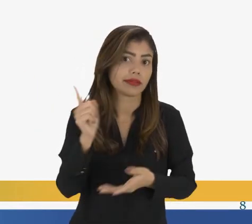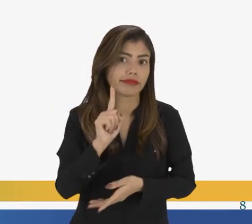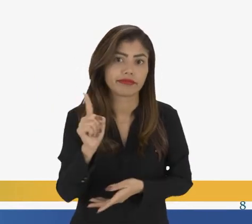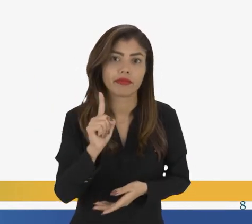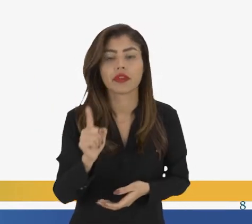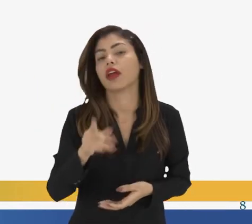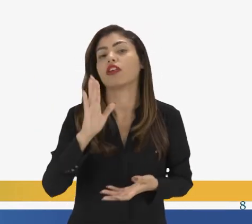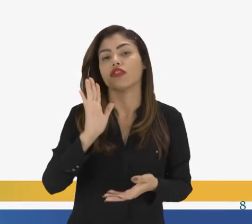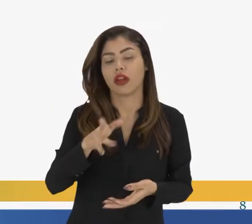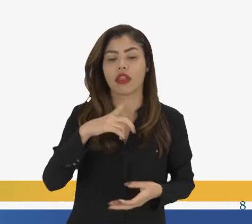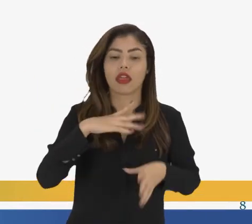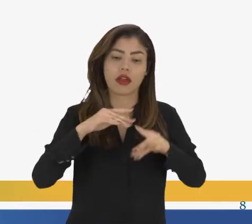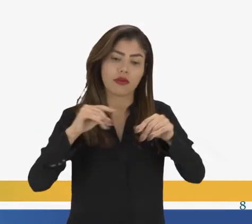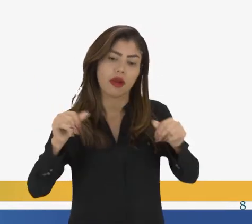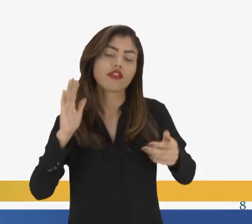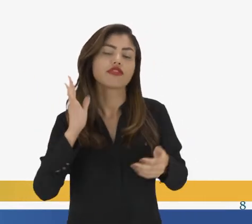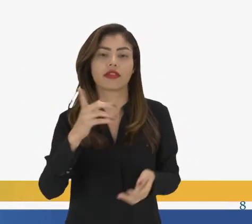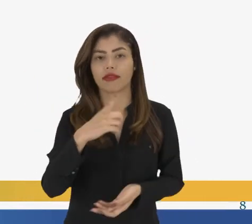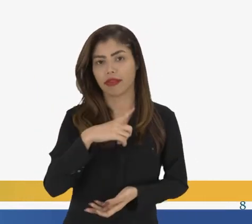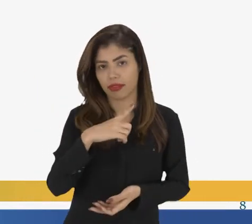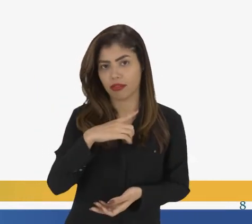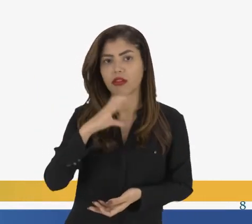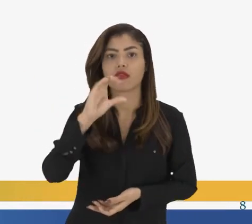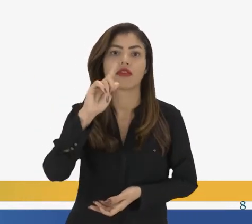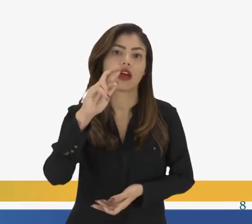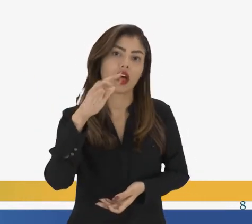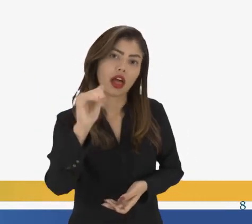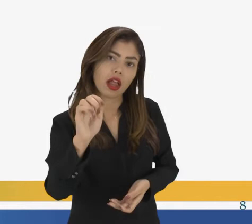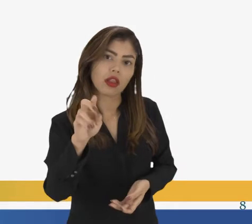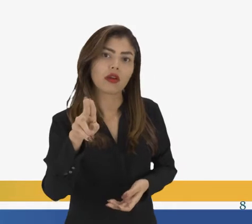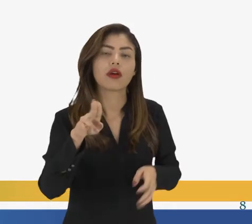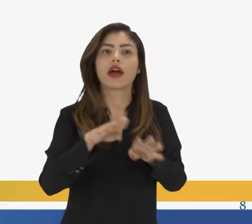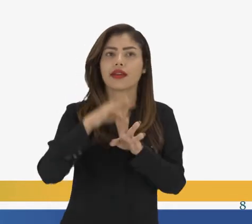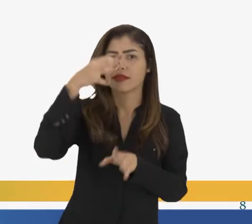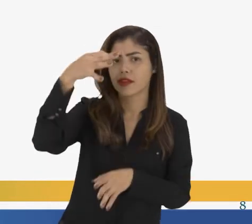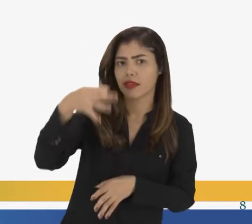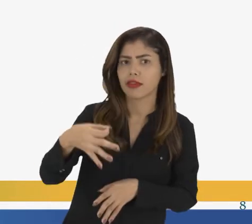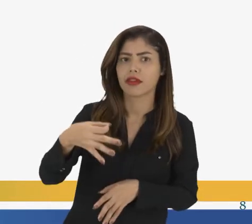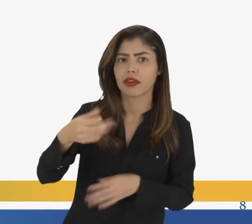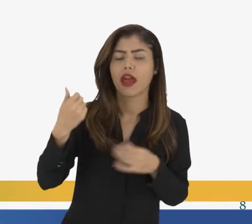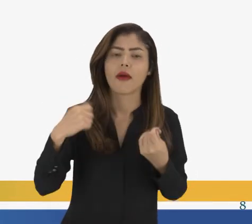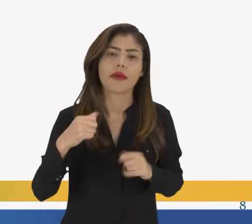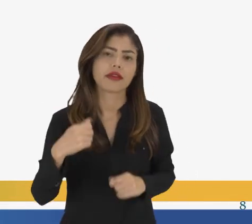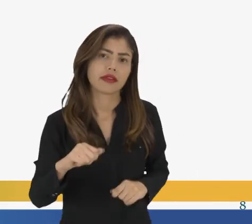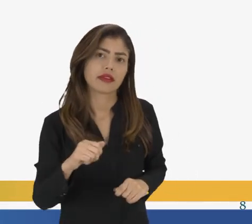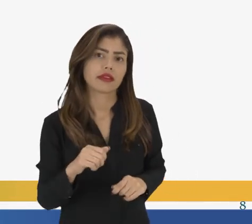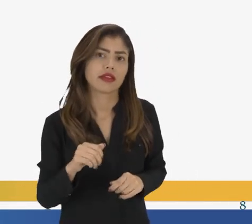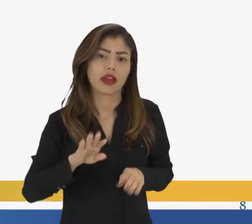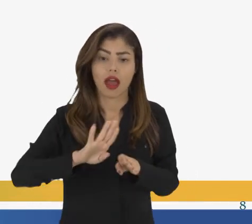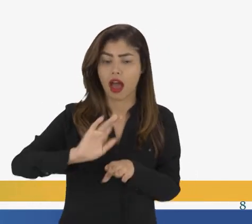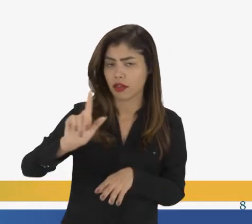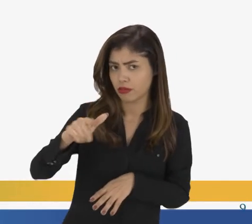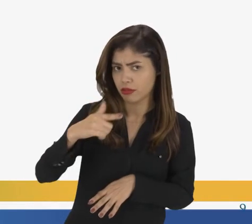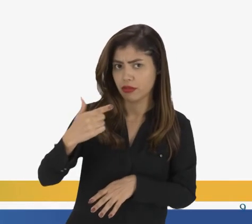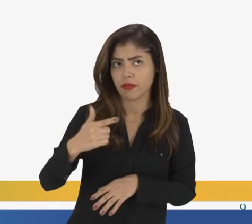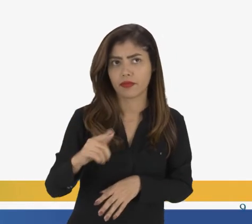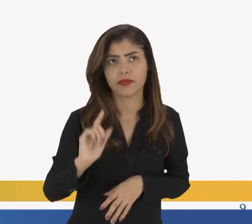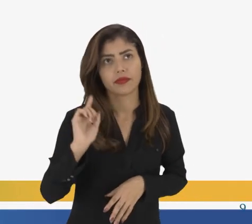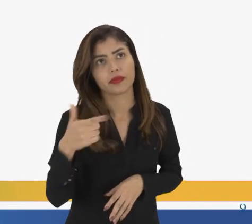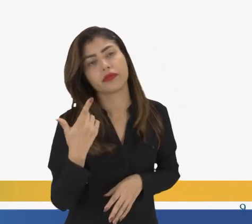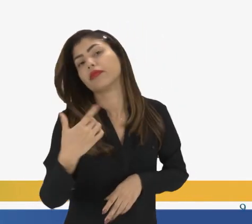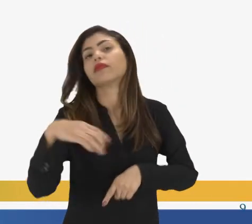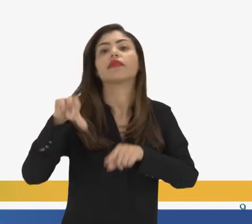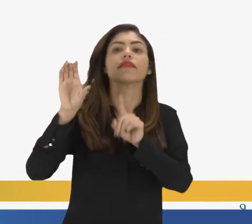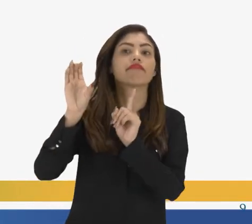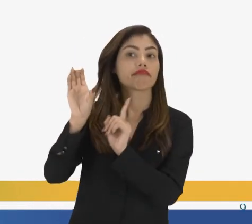fato, a areia tem um calor específico pequeno. Mas para a gente ter certeza dessa alternativa, a gente ainda precisa eliminar as outras. Então